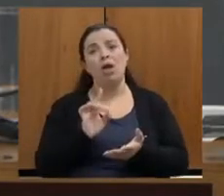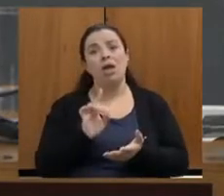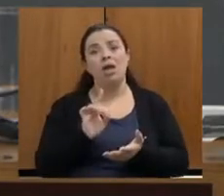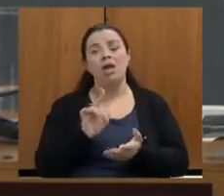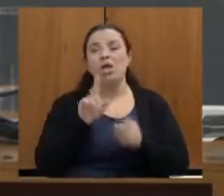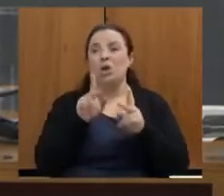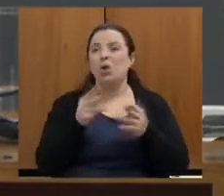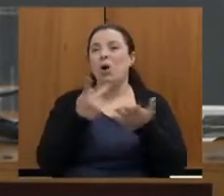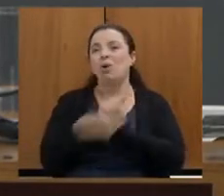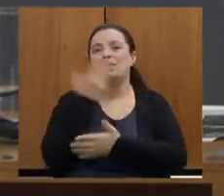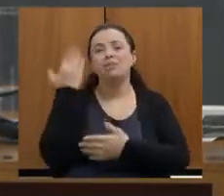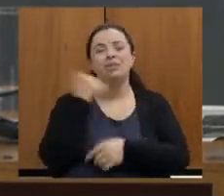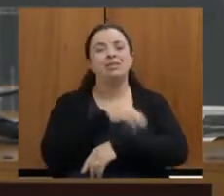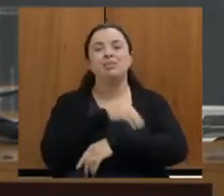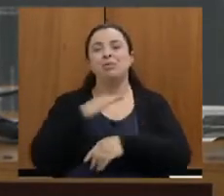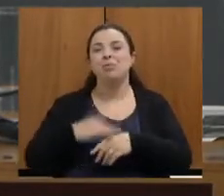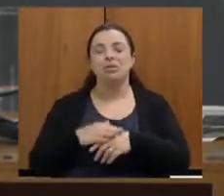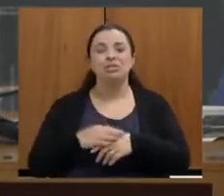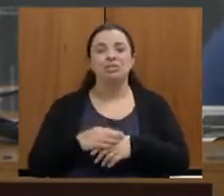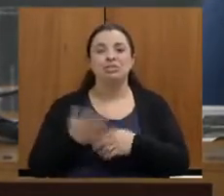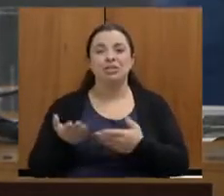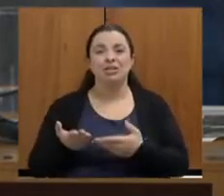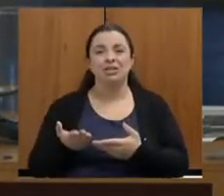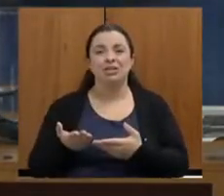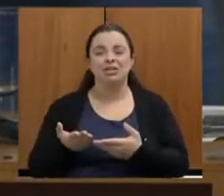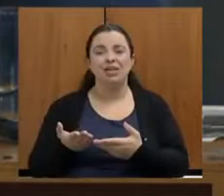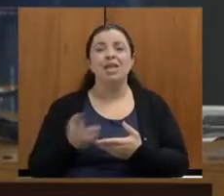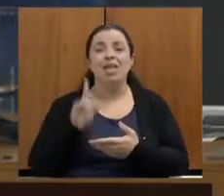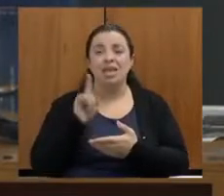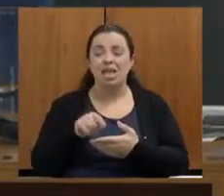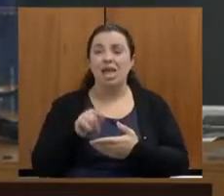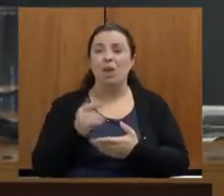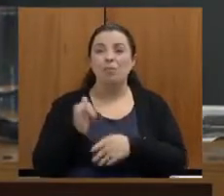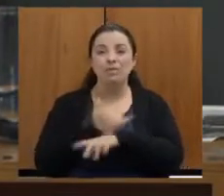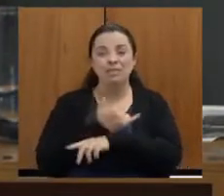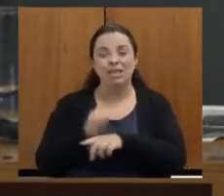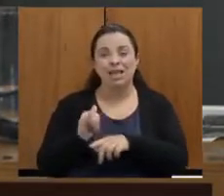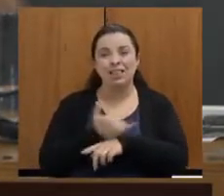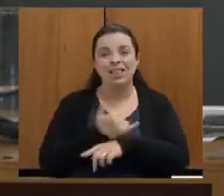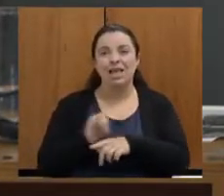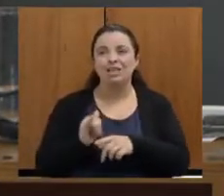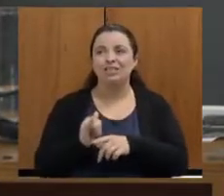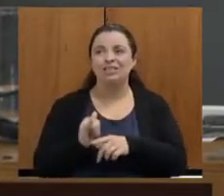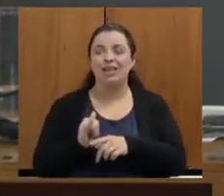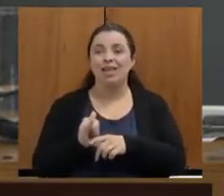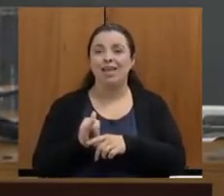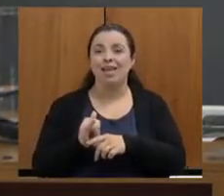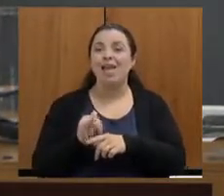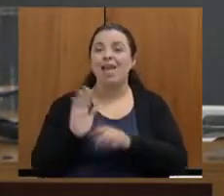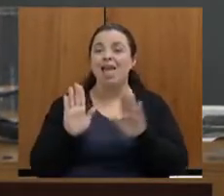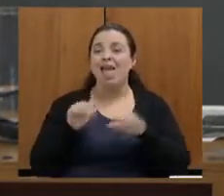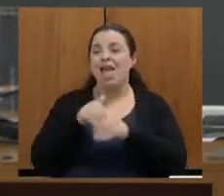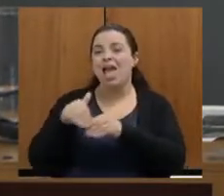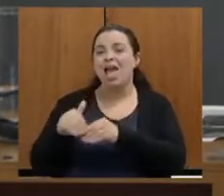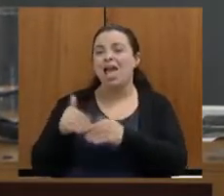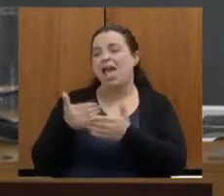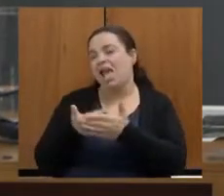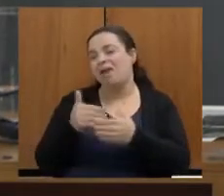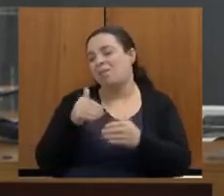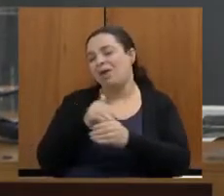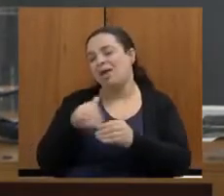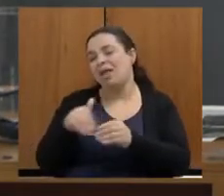eleitoreiras para utilizar os atingidos atingidas né e fazer com que o crime